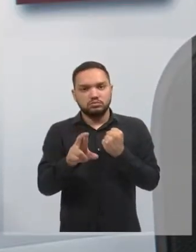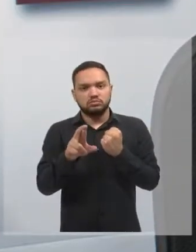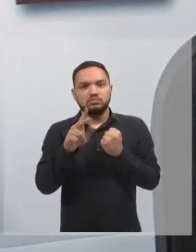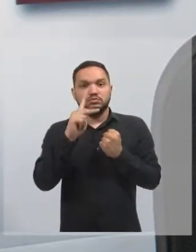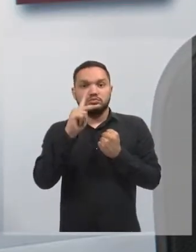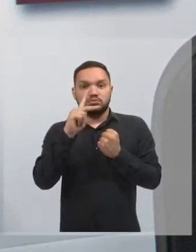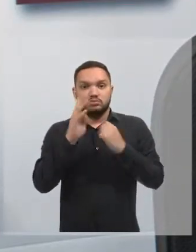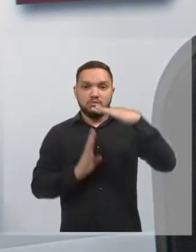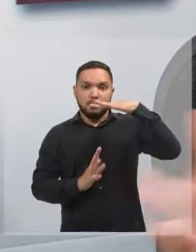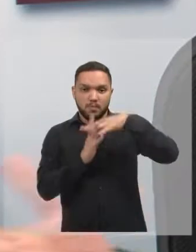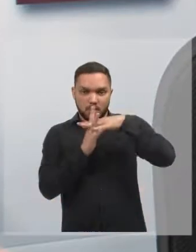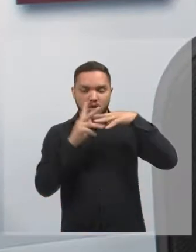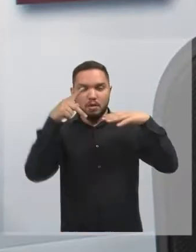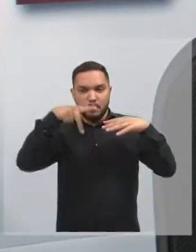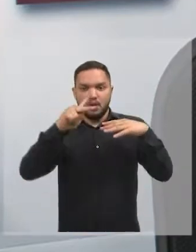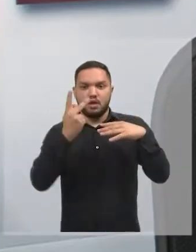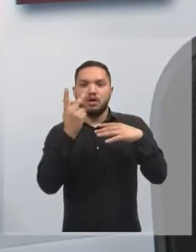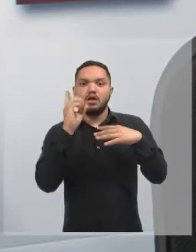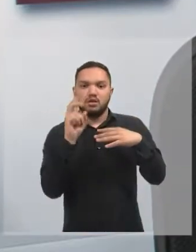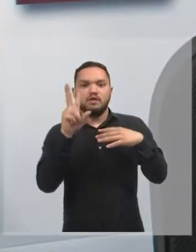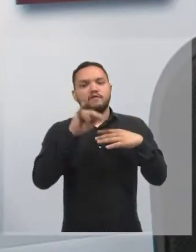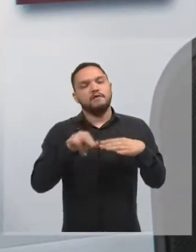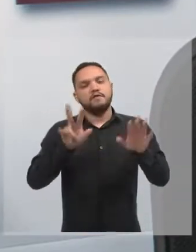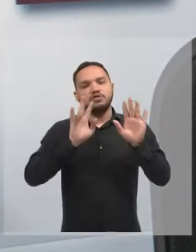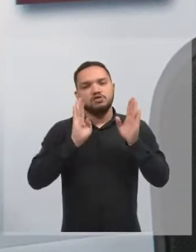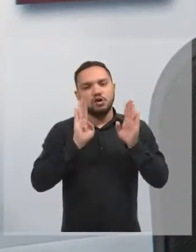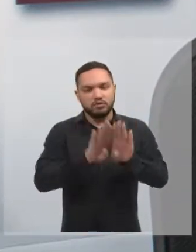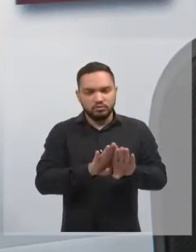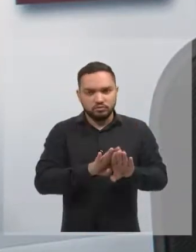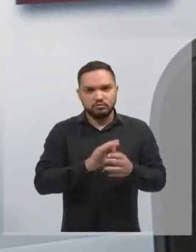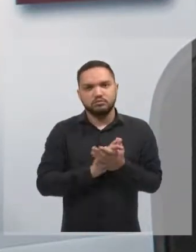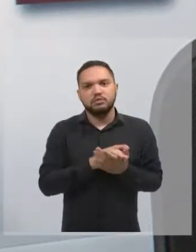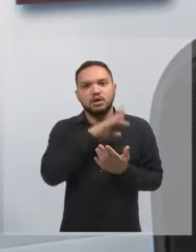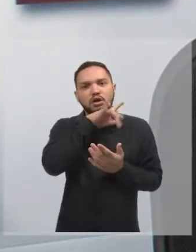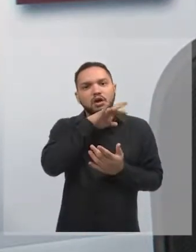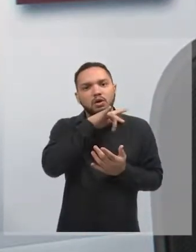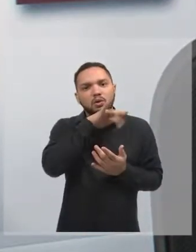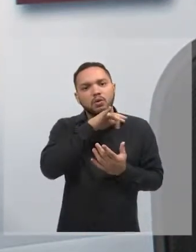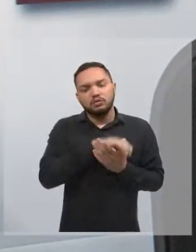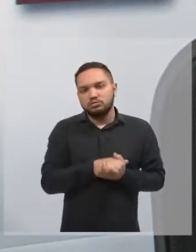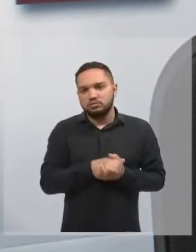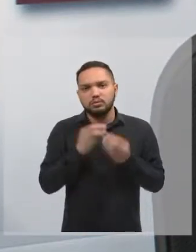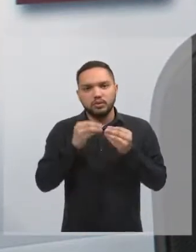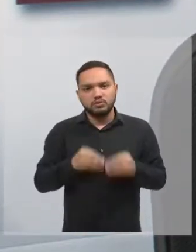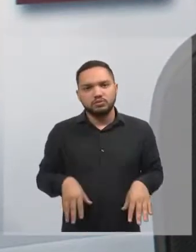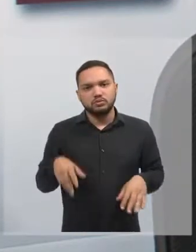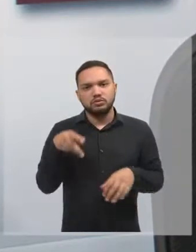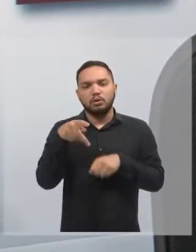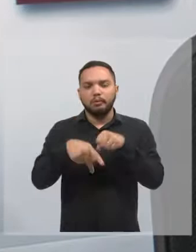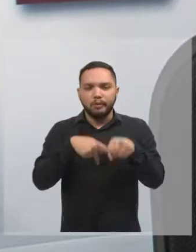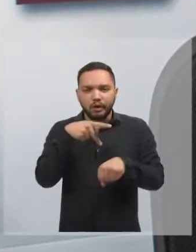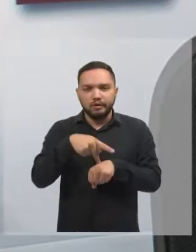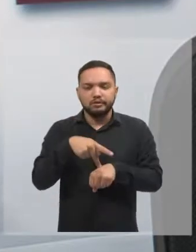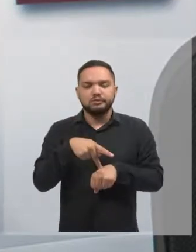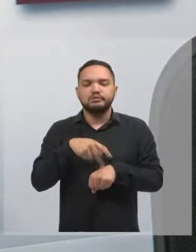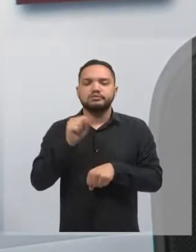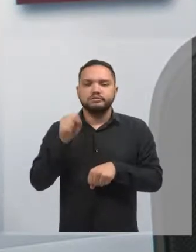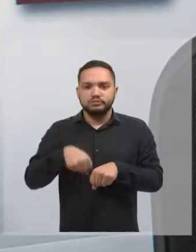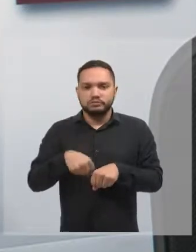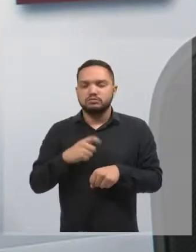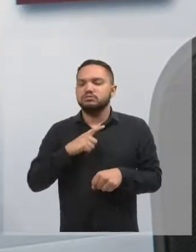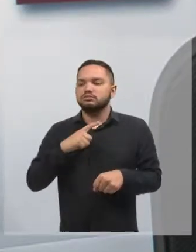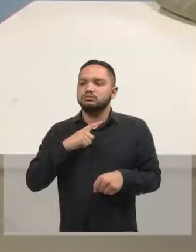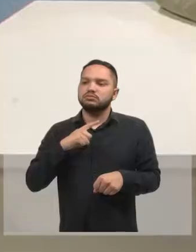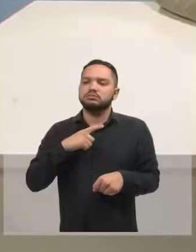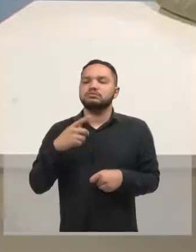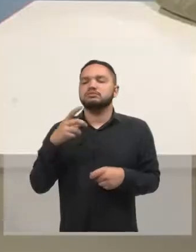doutorado, pós-doutorado, Paulo, vão fechar. Isso é ruim para uma nação, isso não é bom. E isso está acontecendo,